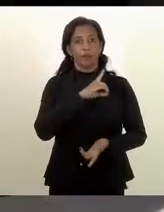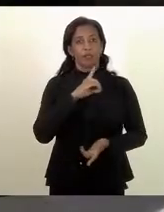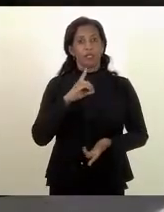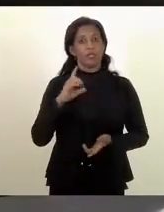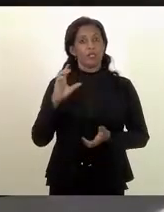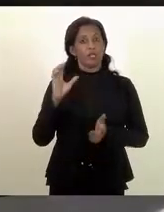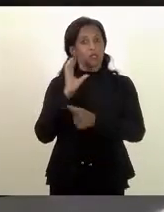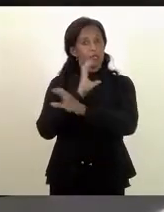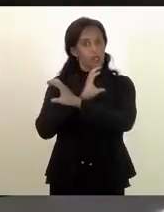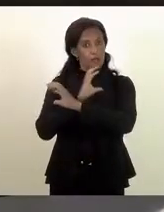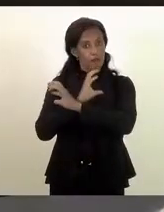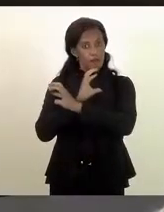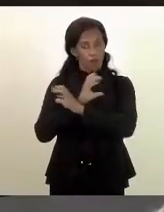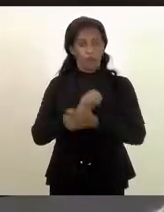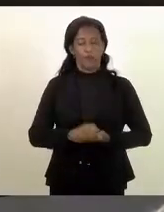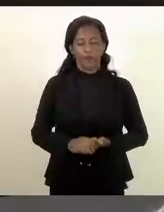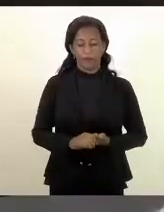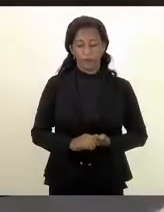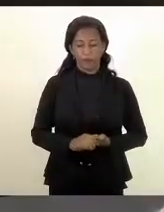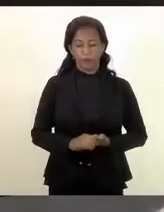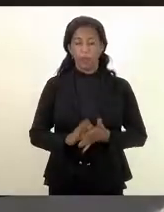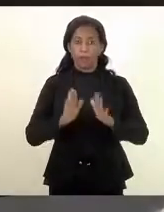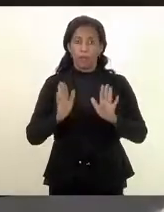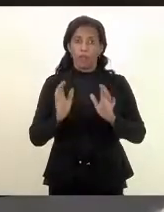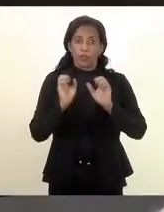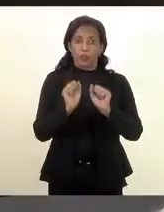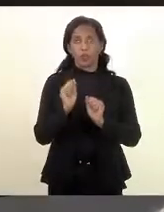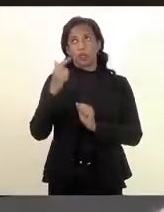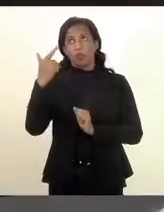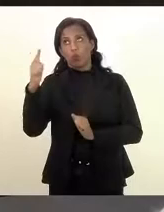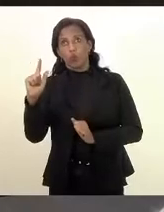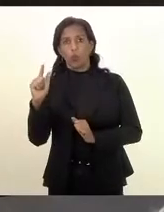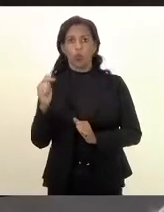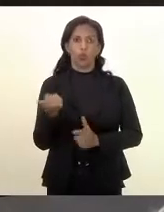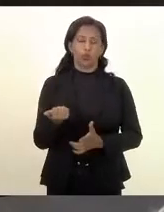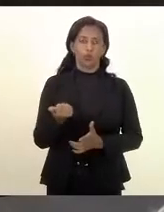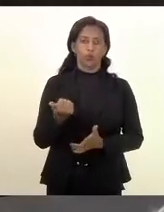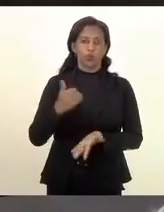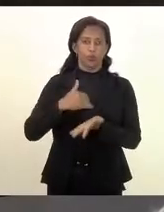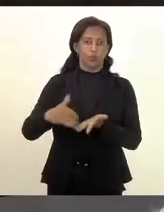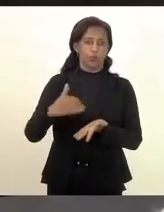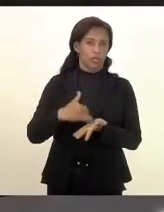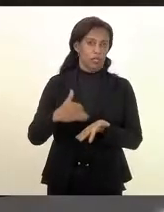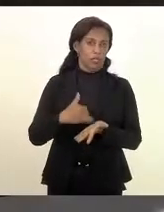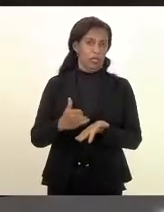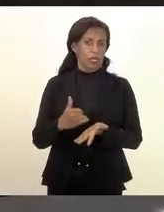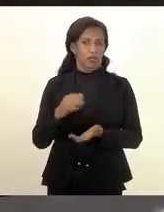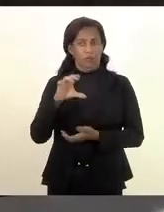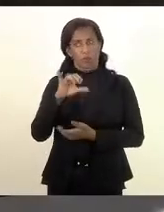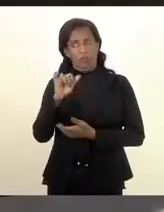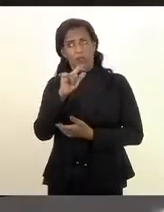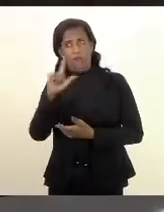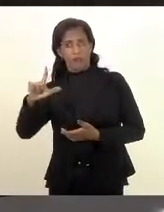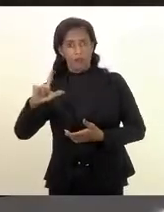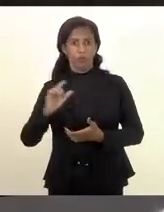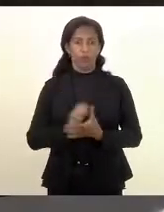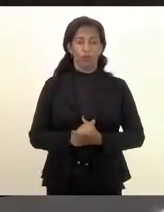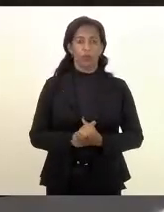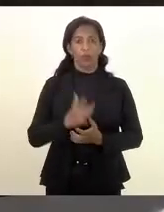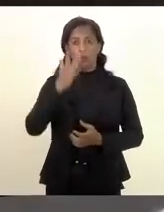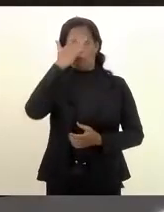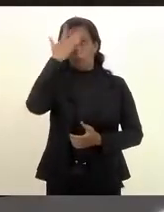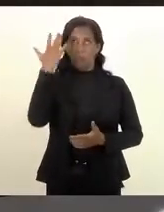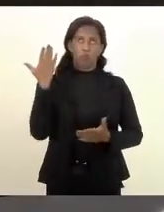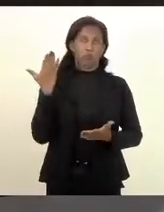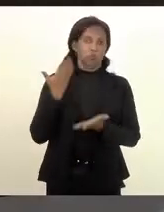muito distante a decisão pode ser um secretário de estado de segurança pública que não seja que seja um civil por exemplo uma pessoa um